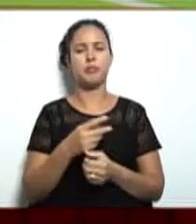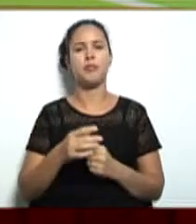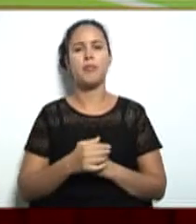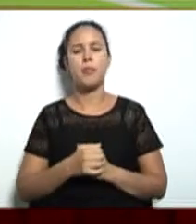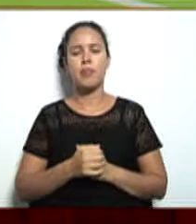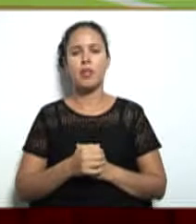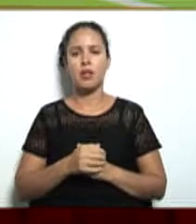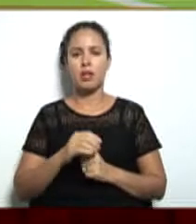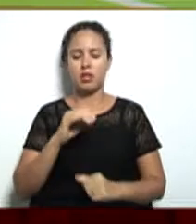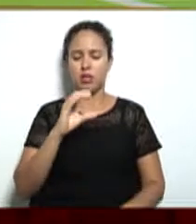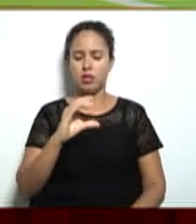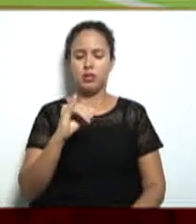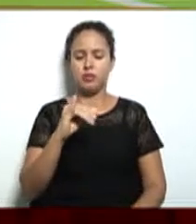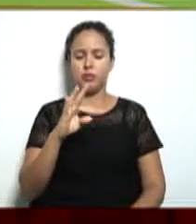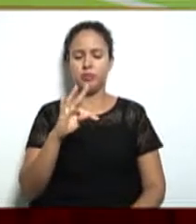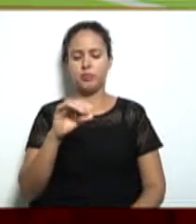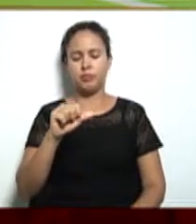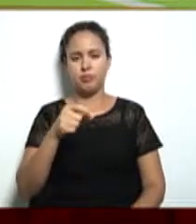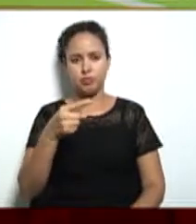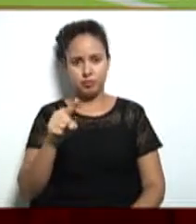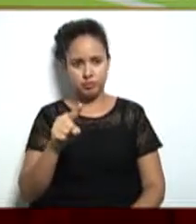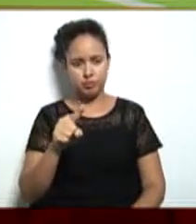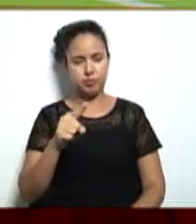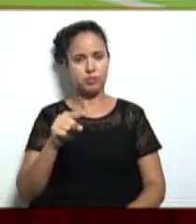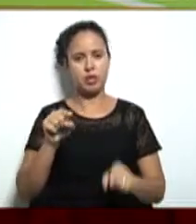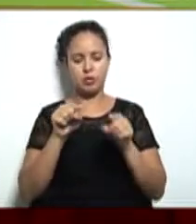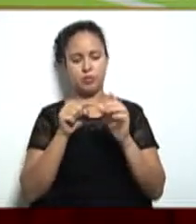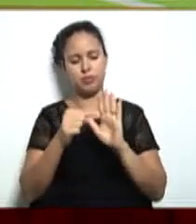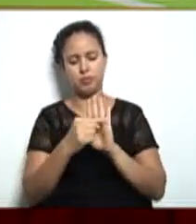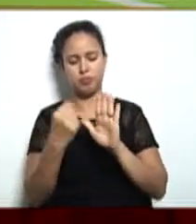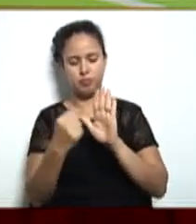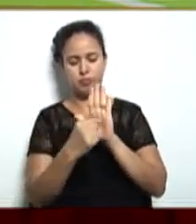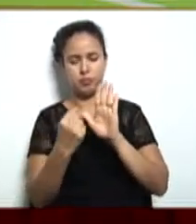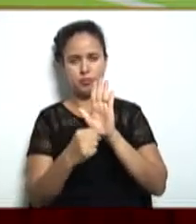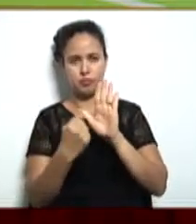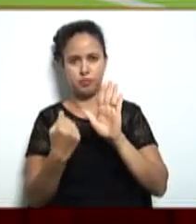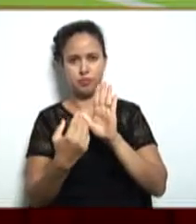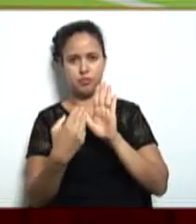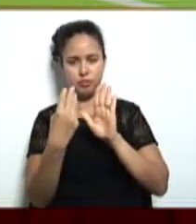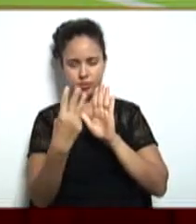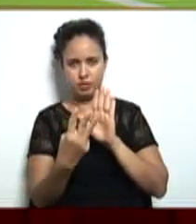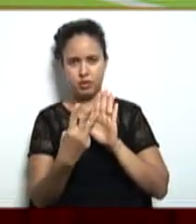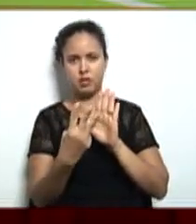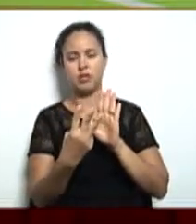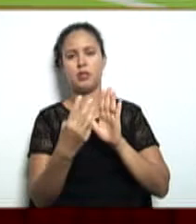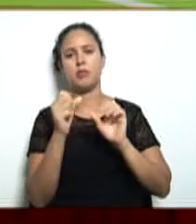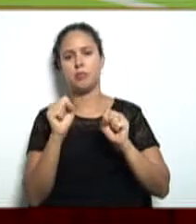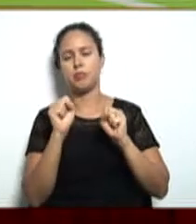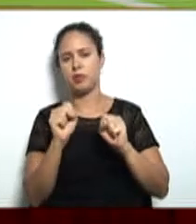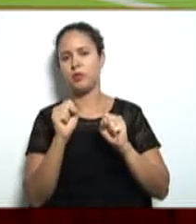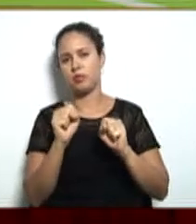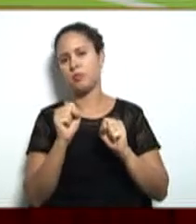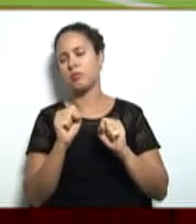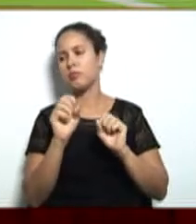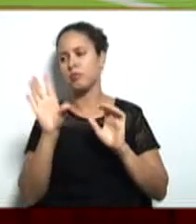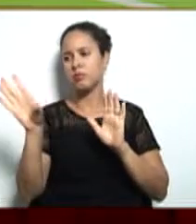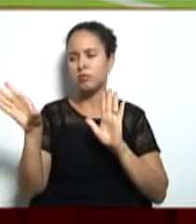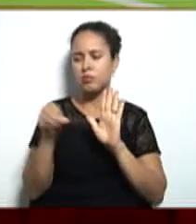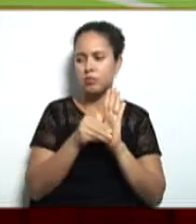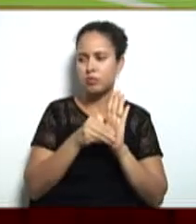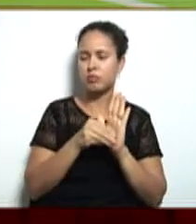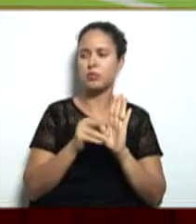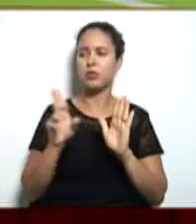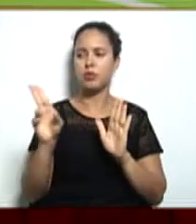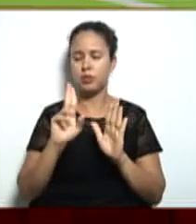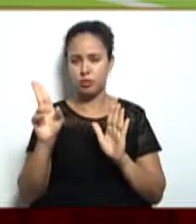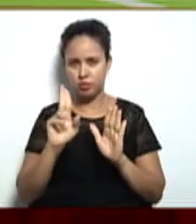aquele trecho, entre aspas, não é seu, é do autor fulano de tal. E se for mais longa, mais extensa, mais do que